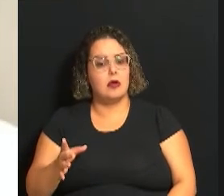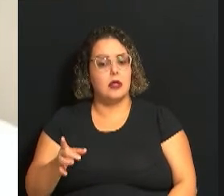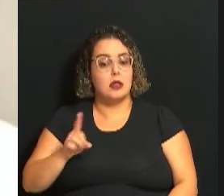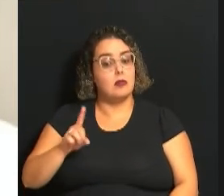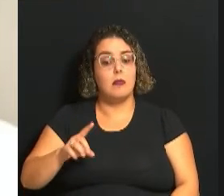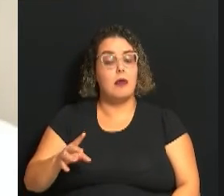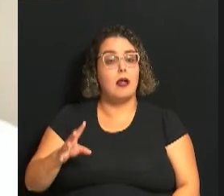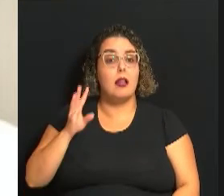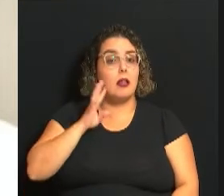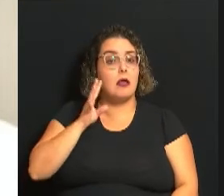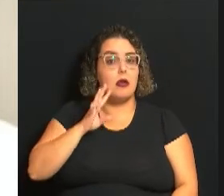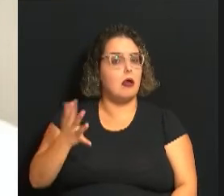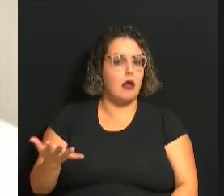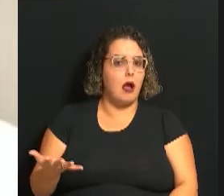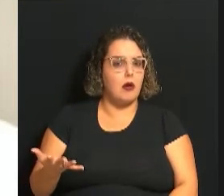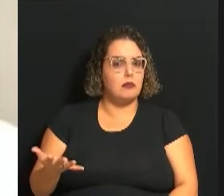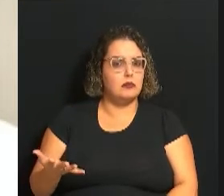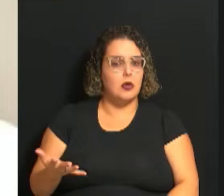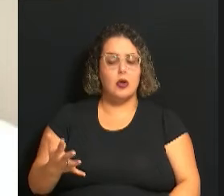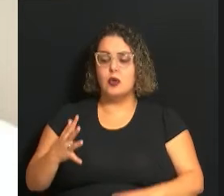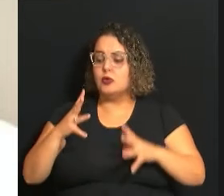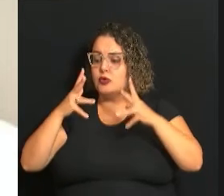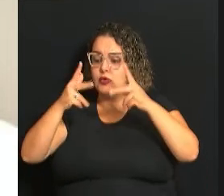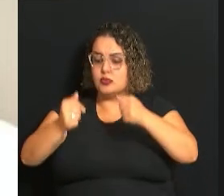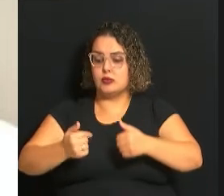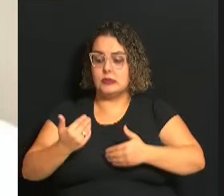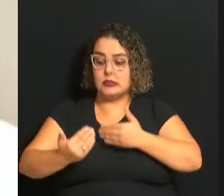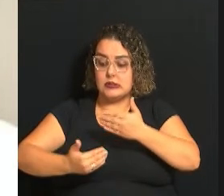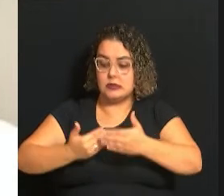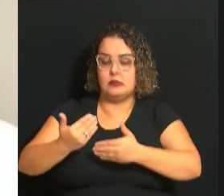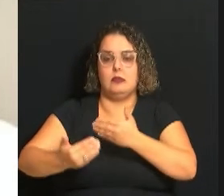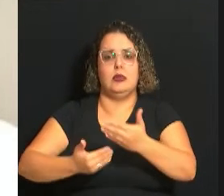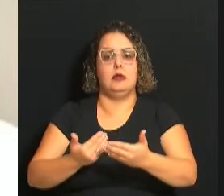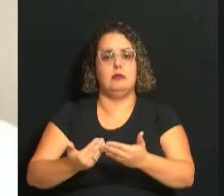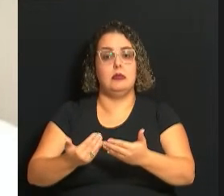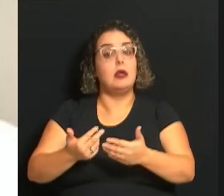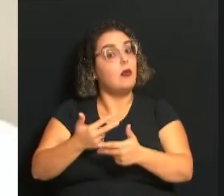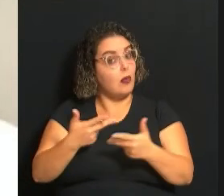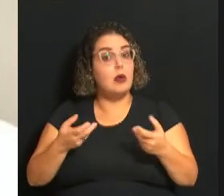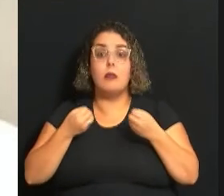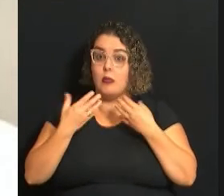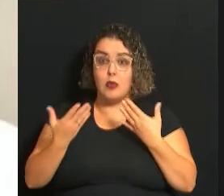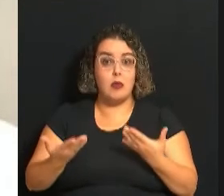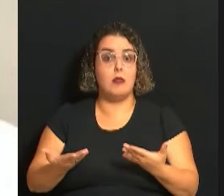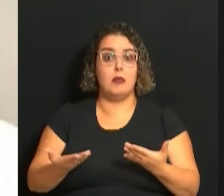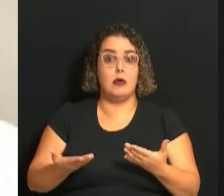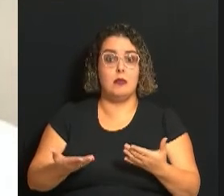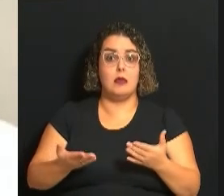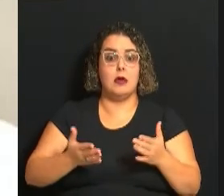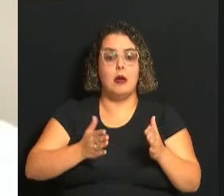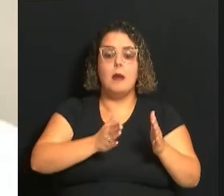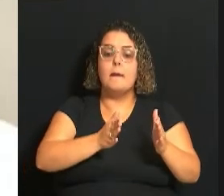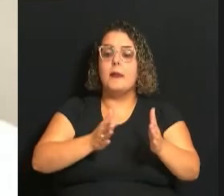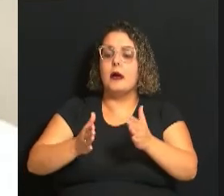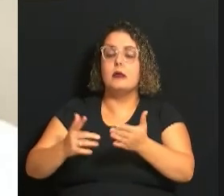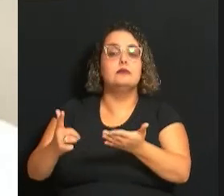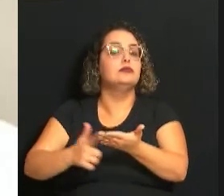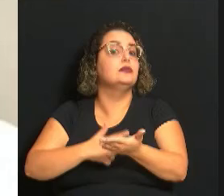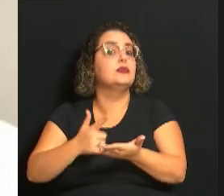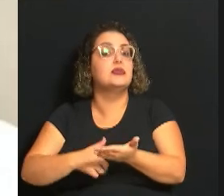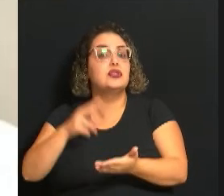Eu quis colocar que todo esse processo tem muita coisa boa. Então, tem muitos trechos no meu livro de histórias engraçadas